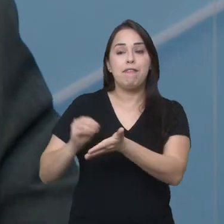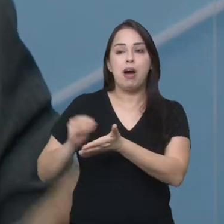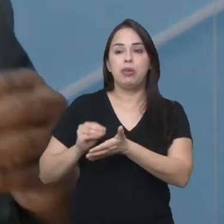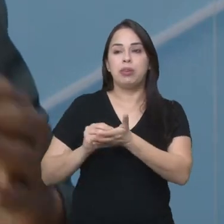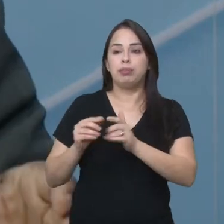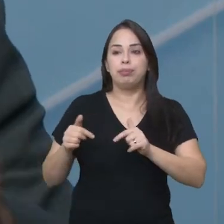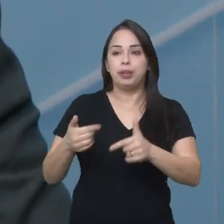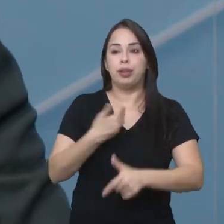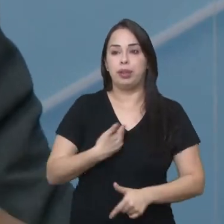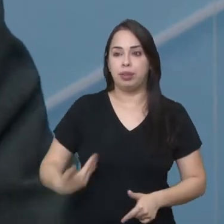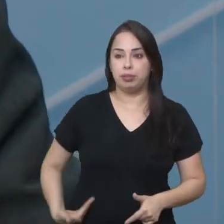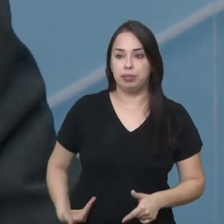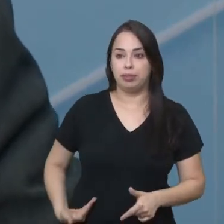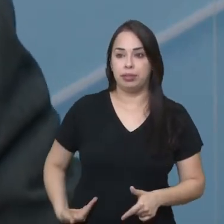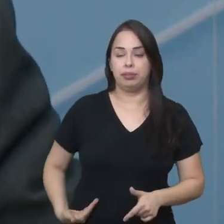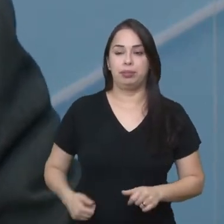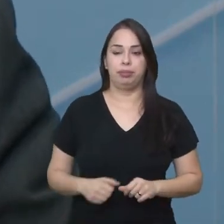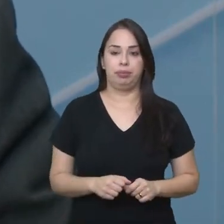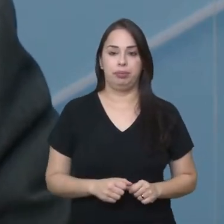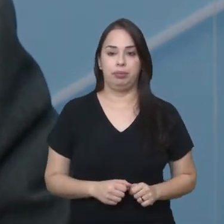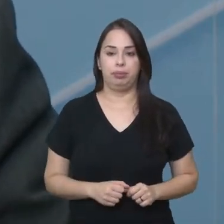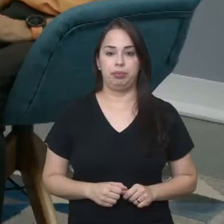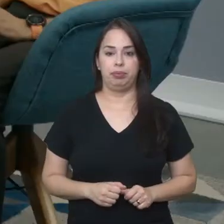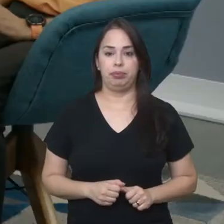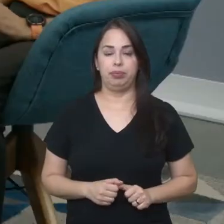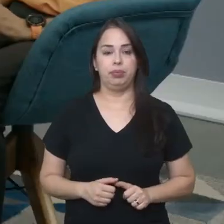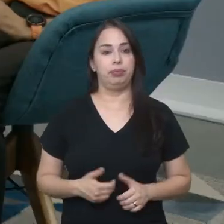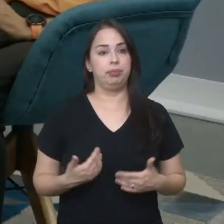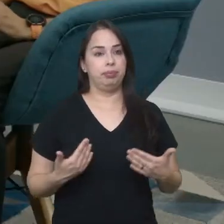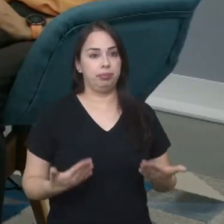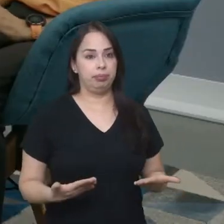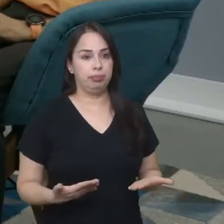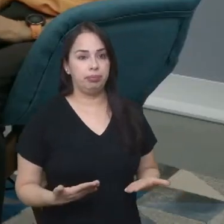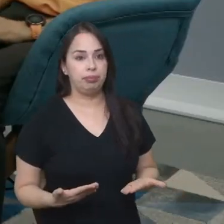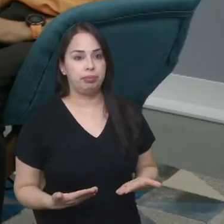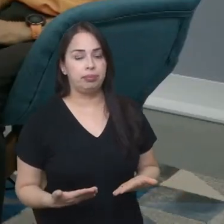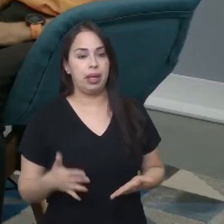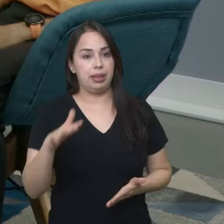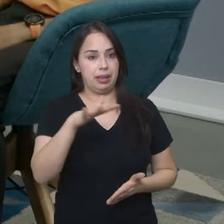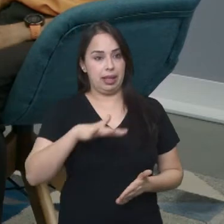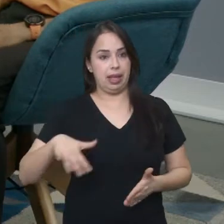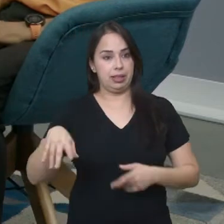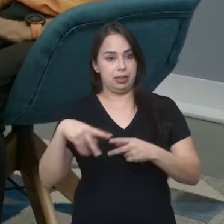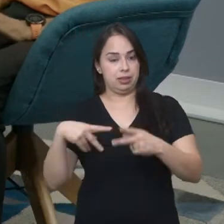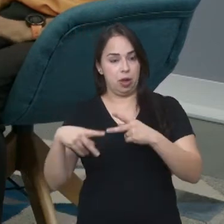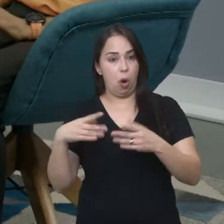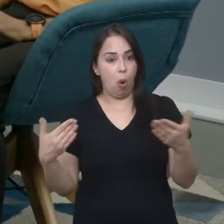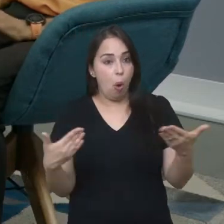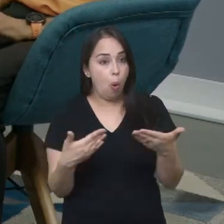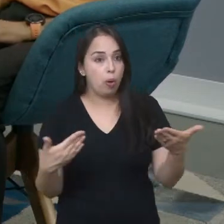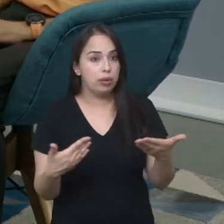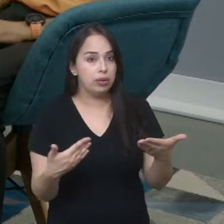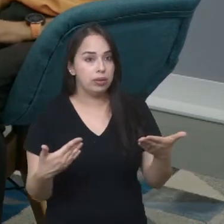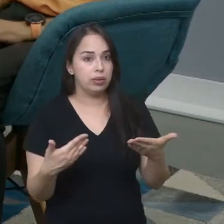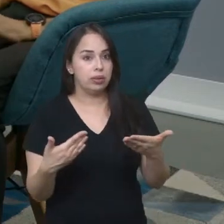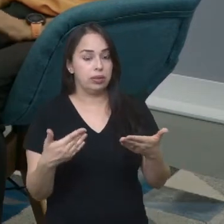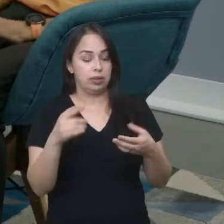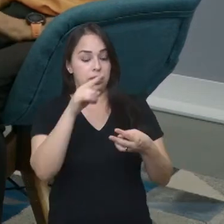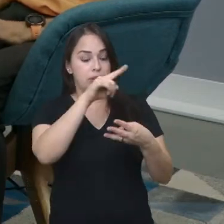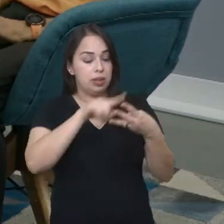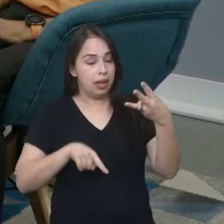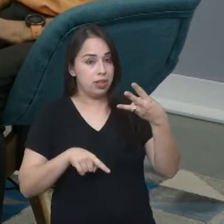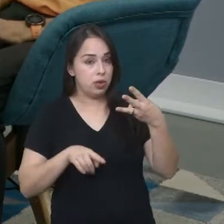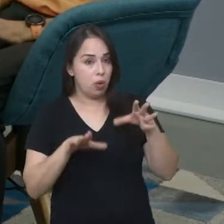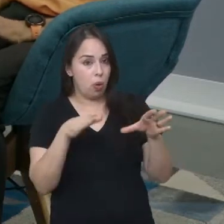propriamente judicial e de polícia. Sim. Dentro da realidade do nosso município hoje, né, entre os 3 conselhos, a gente não